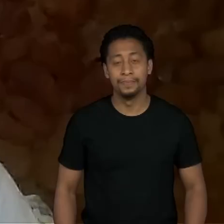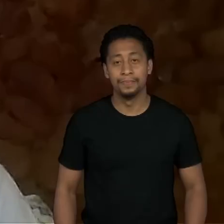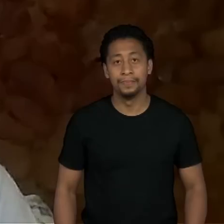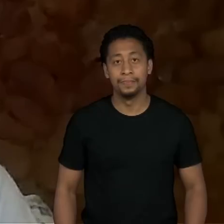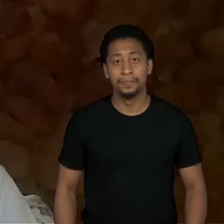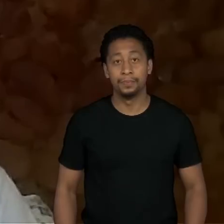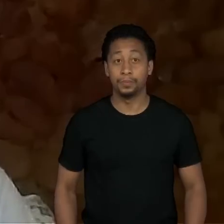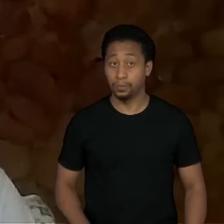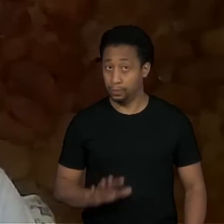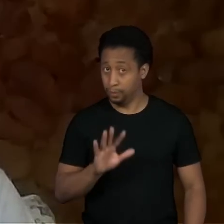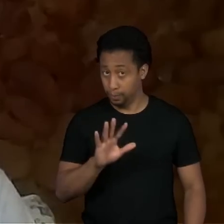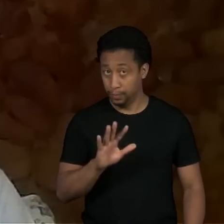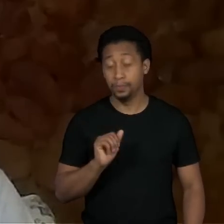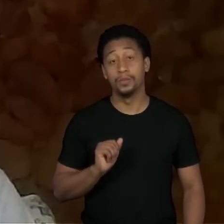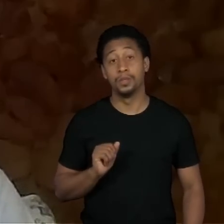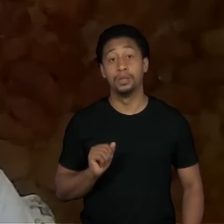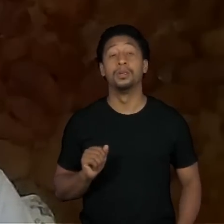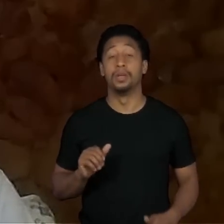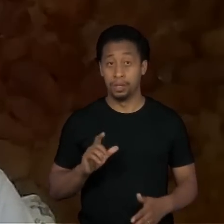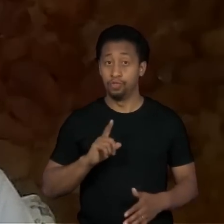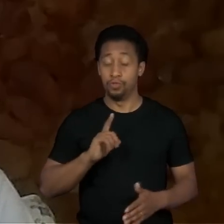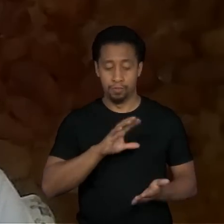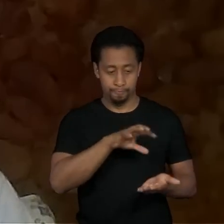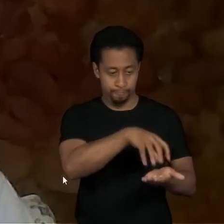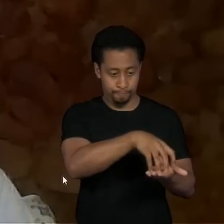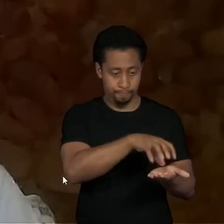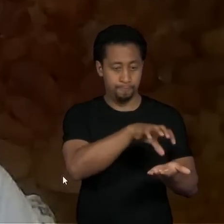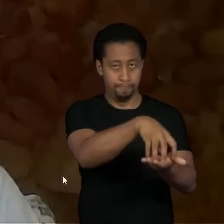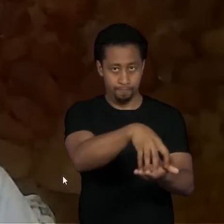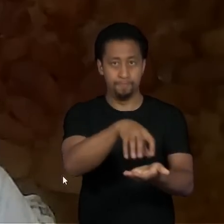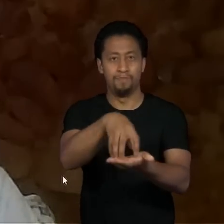A gente teve postos de saúde que foram fechados